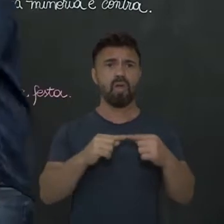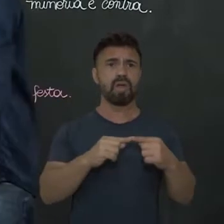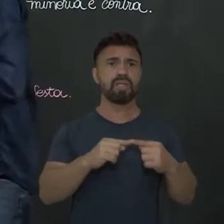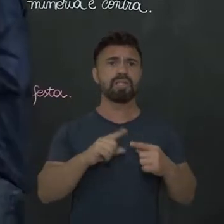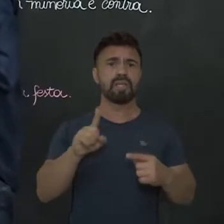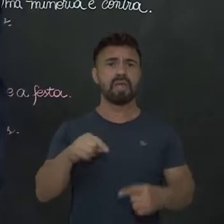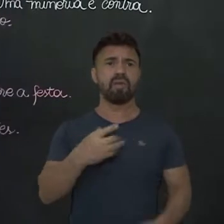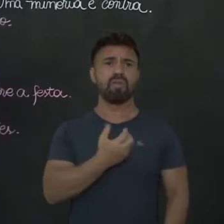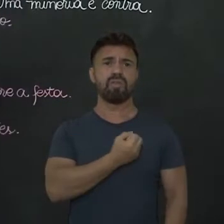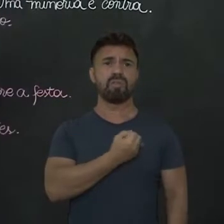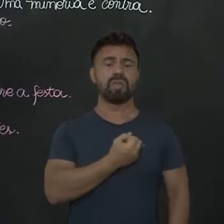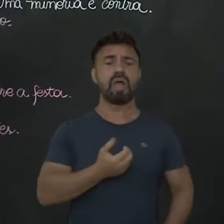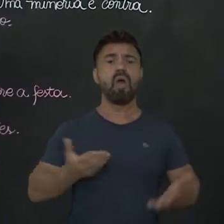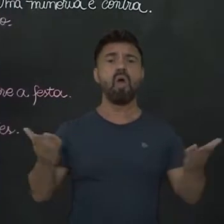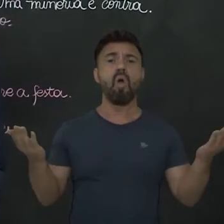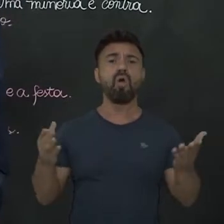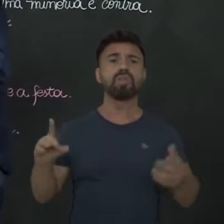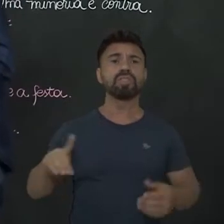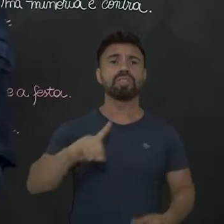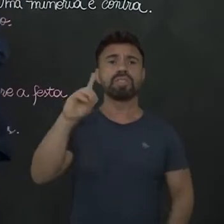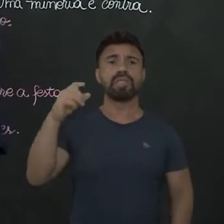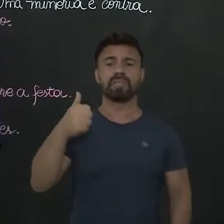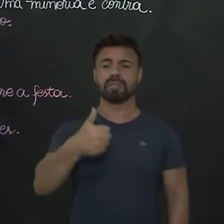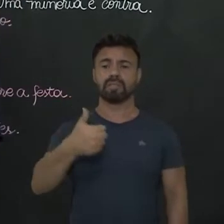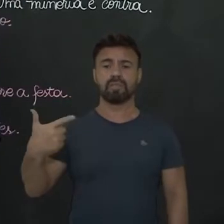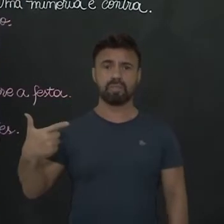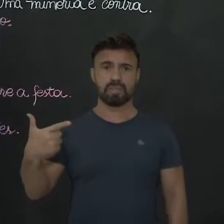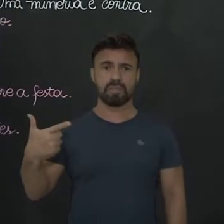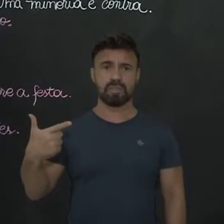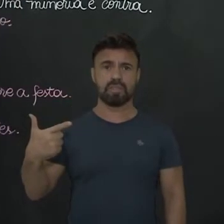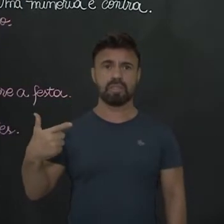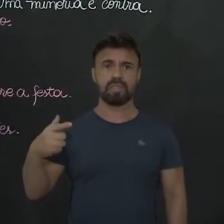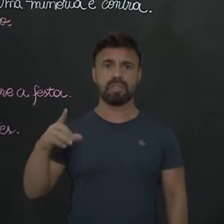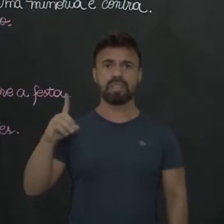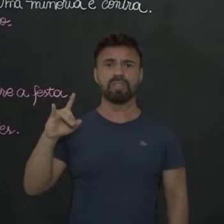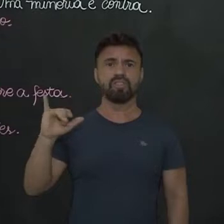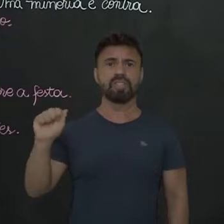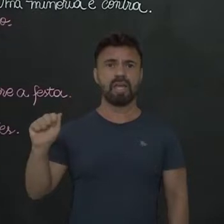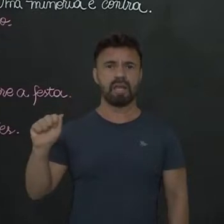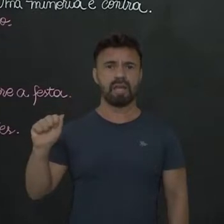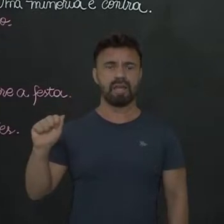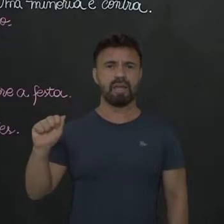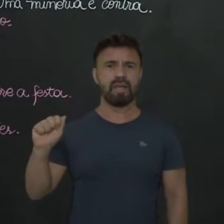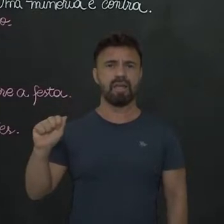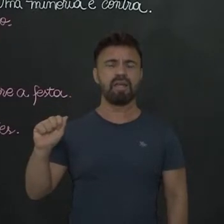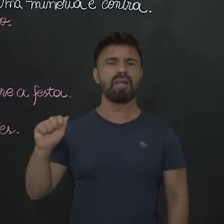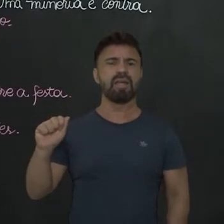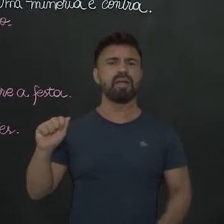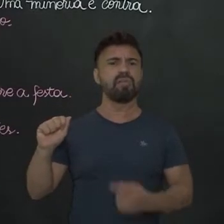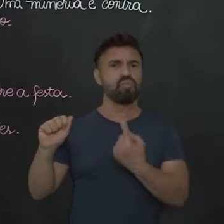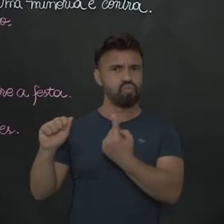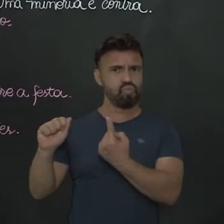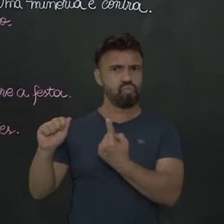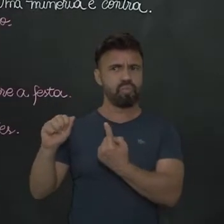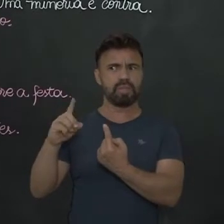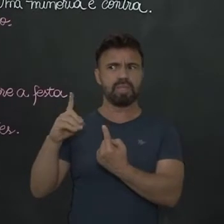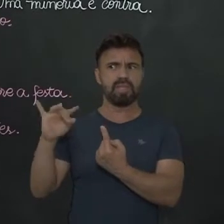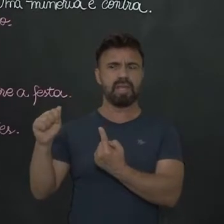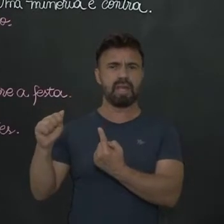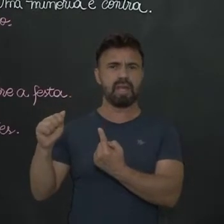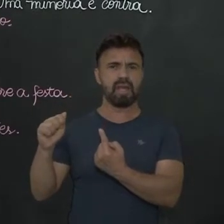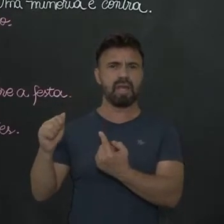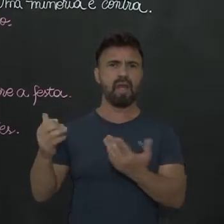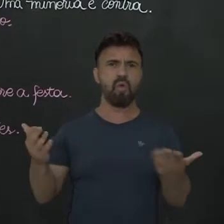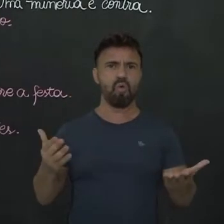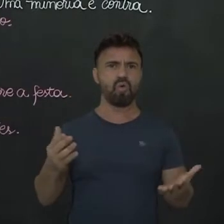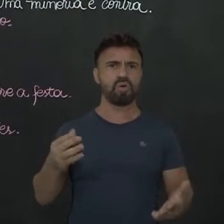com o numeral. Hoje é dia 12. Aqui eu estou usando a expressão dia, então eu vou colocar dia. Dia está no singular. Hoje é dia